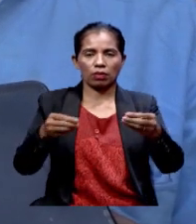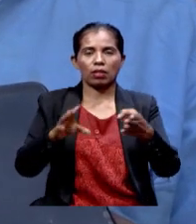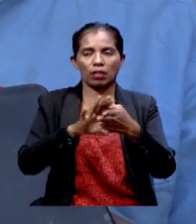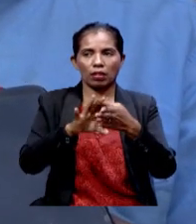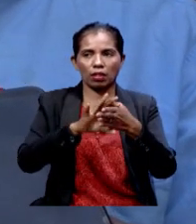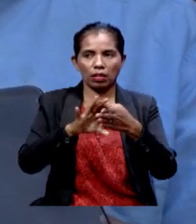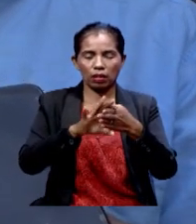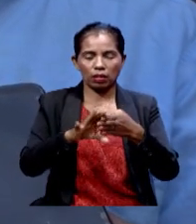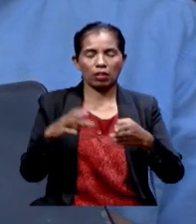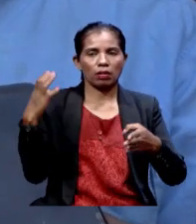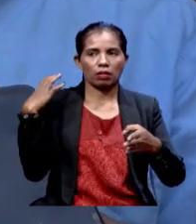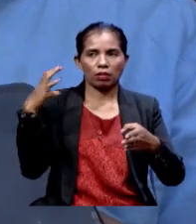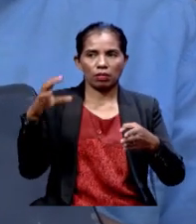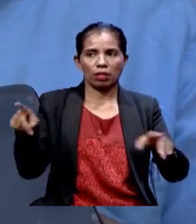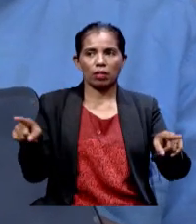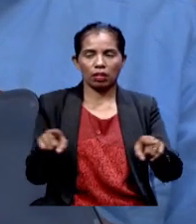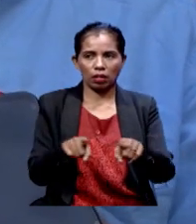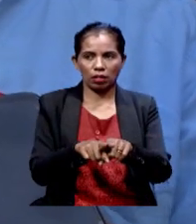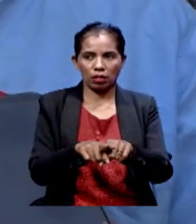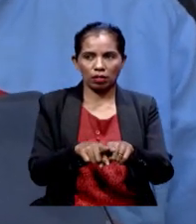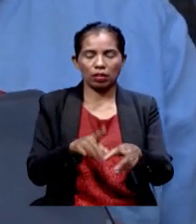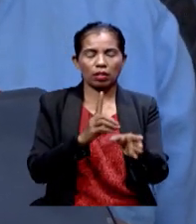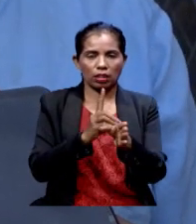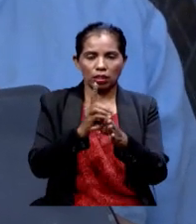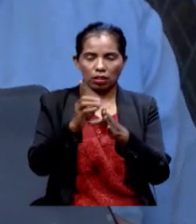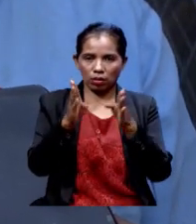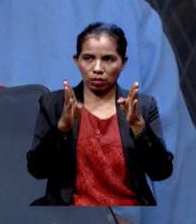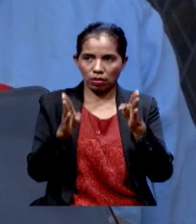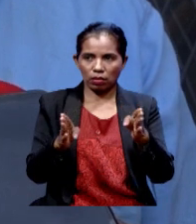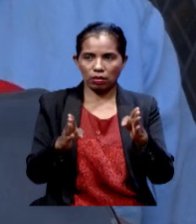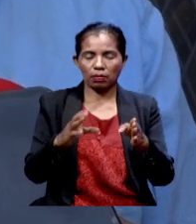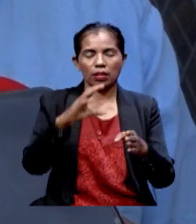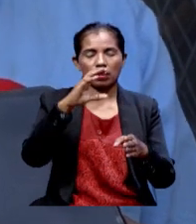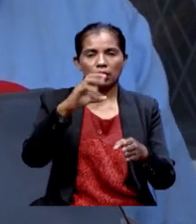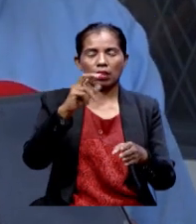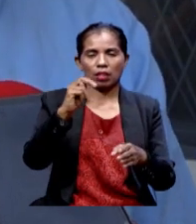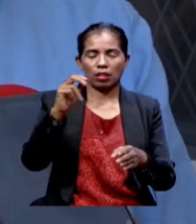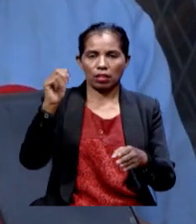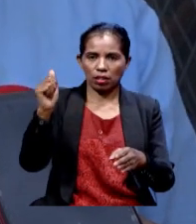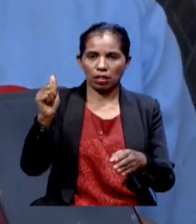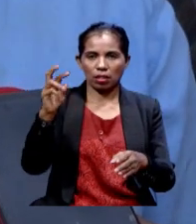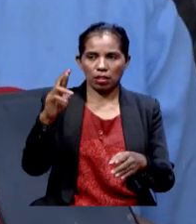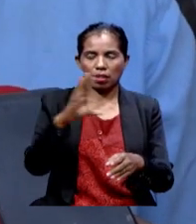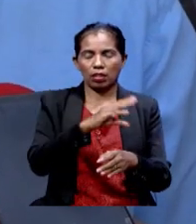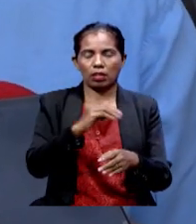delega competência, nudar a nessa, diretor, basena, no,